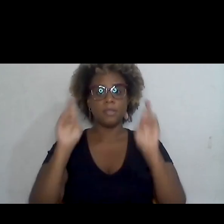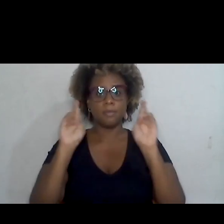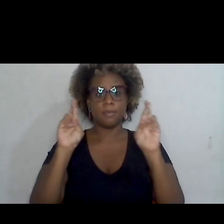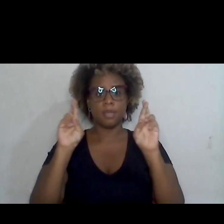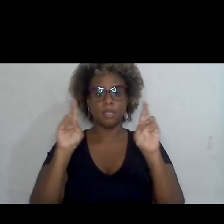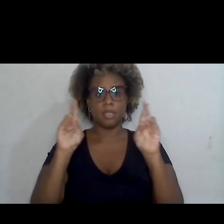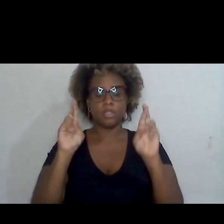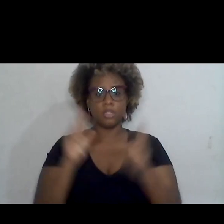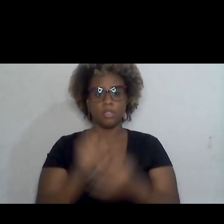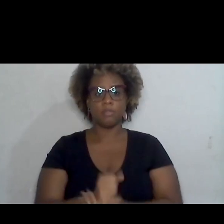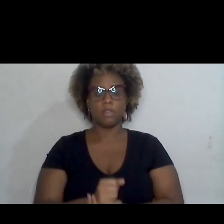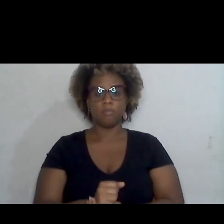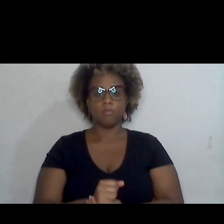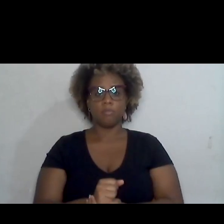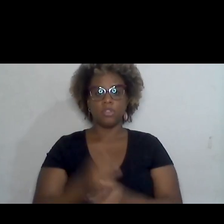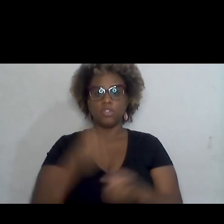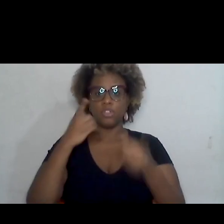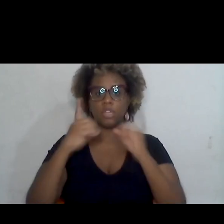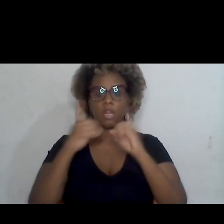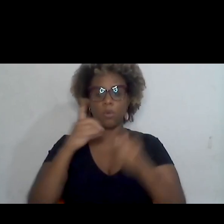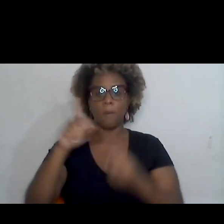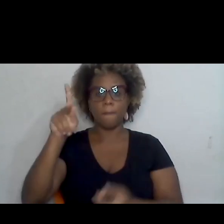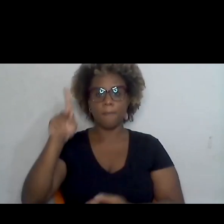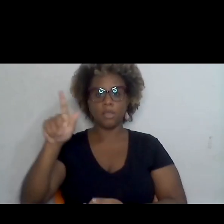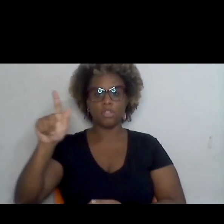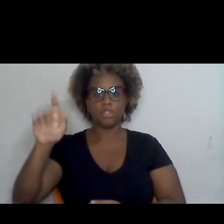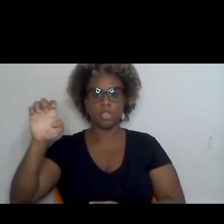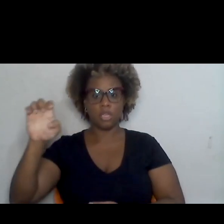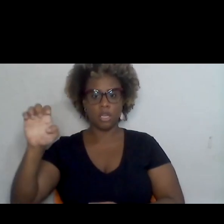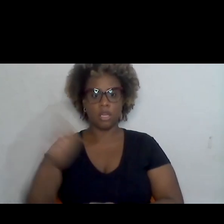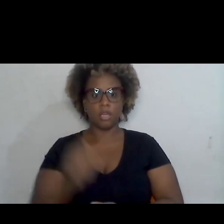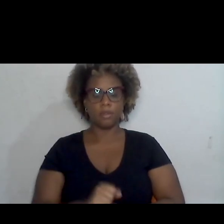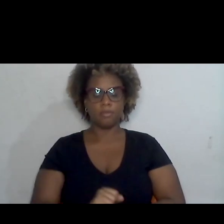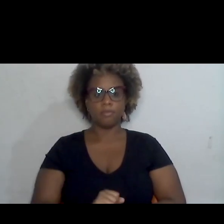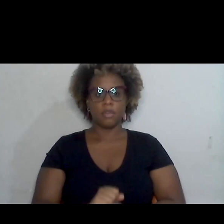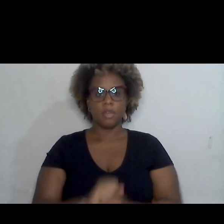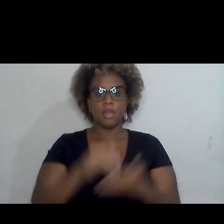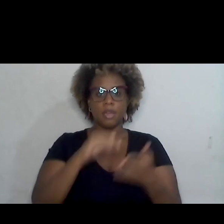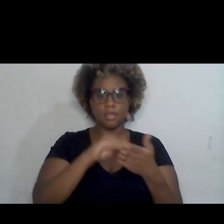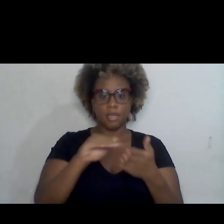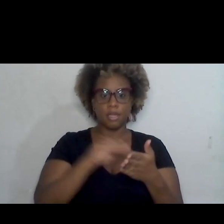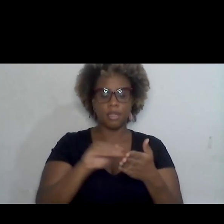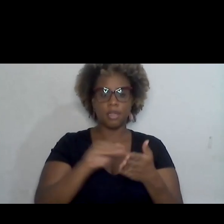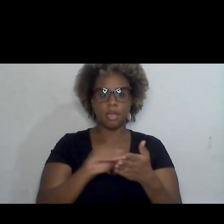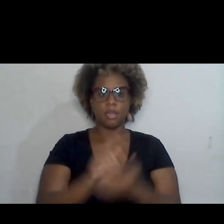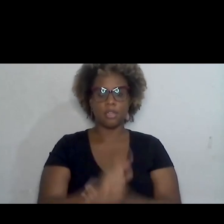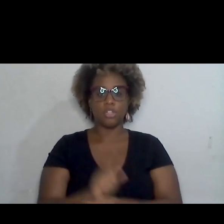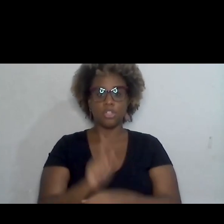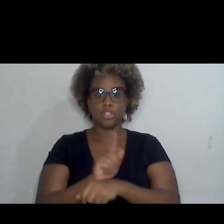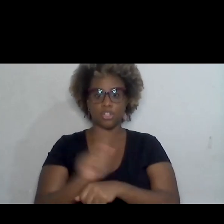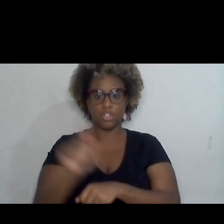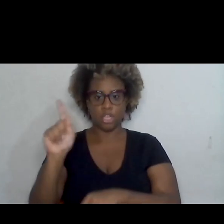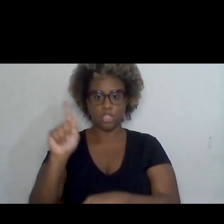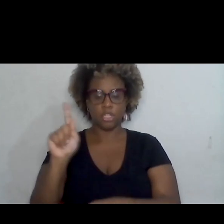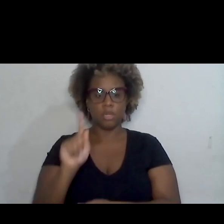como ser diferente. A PGE é quem orienta a secretária, a gestão pública no Estado, na publicação